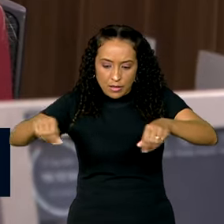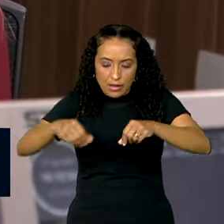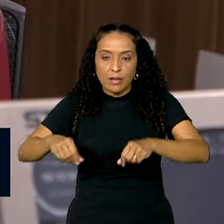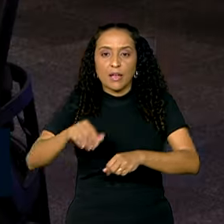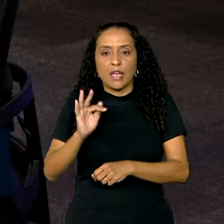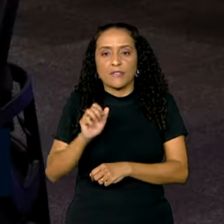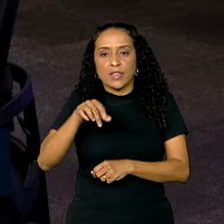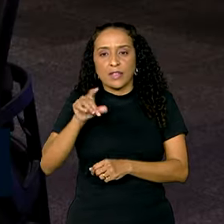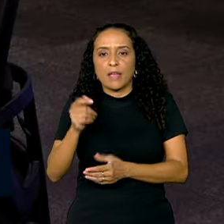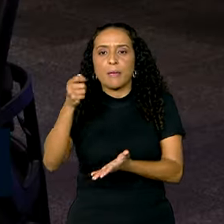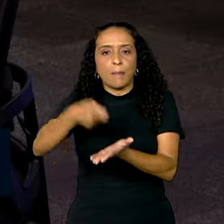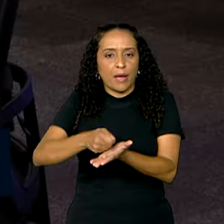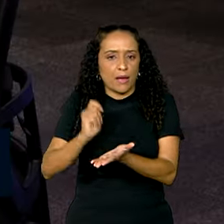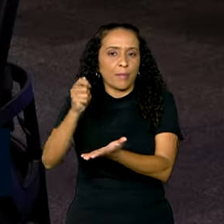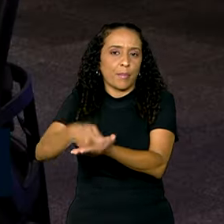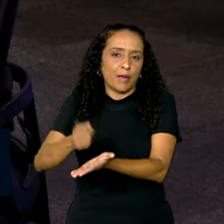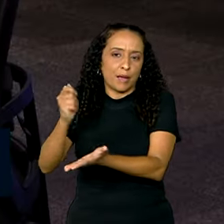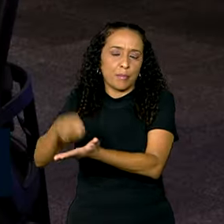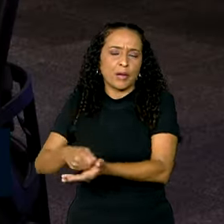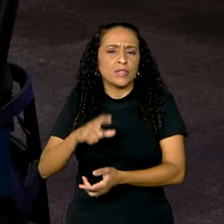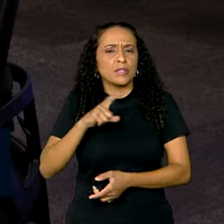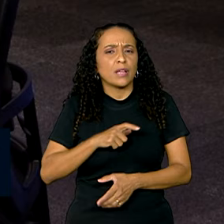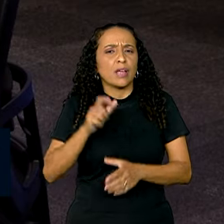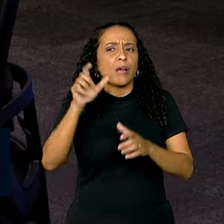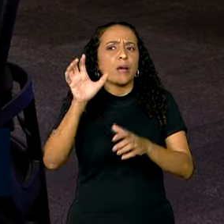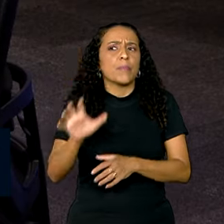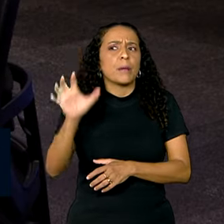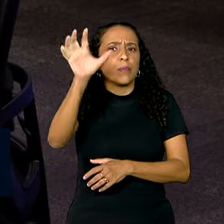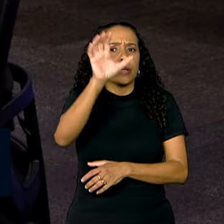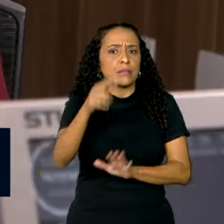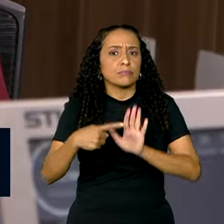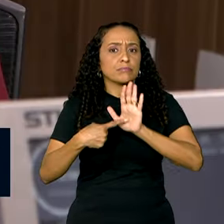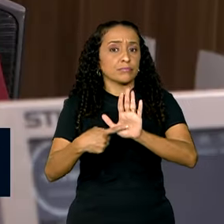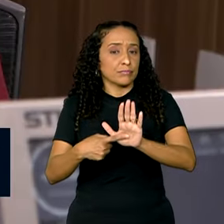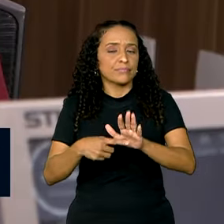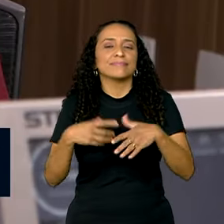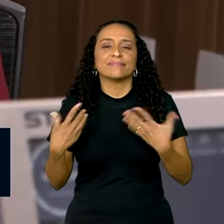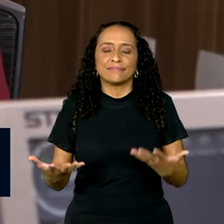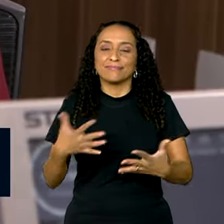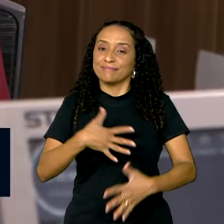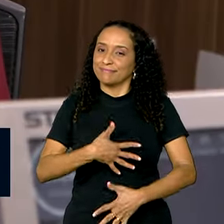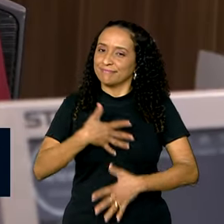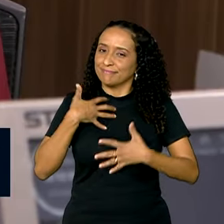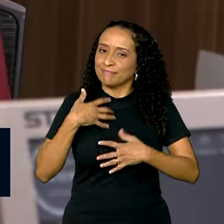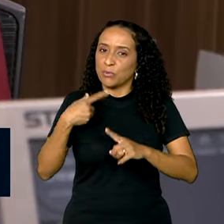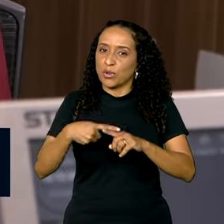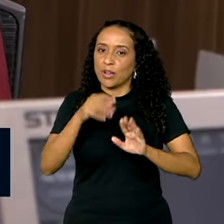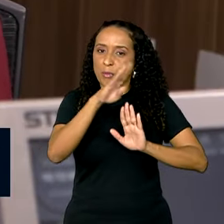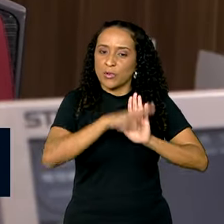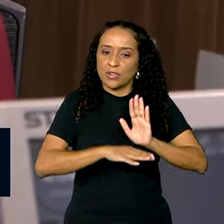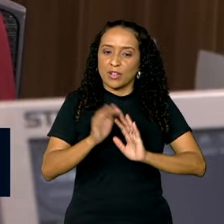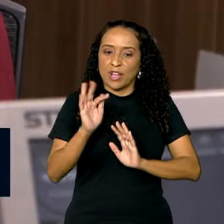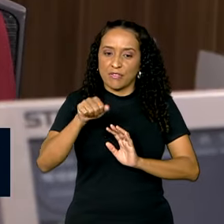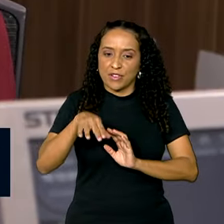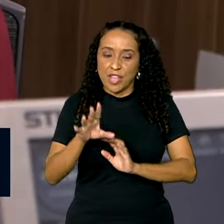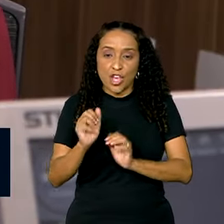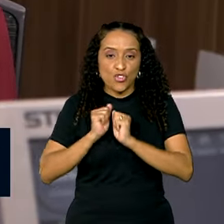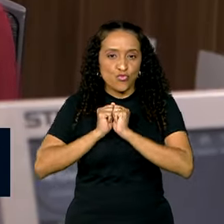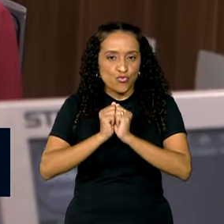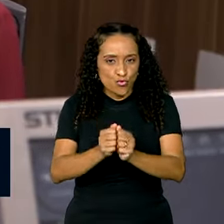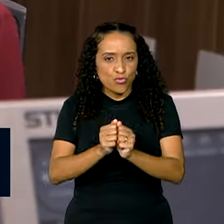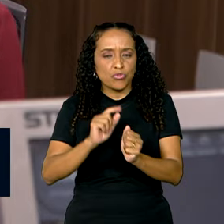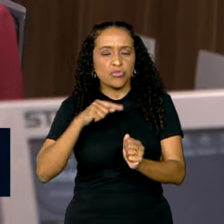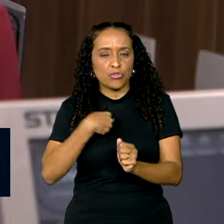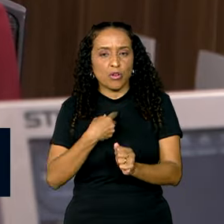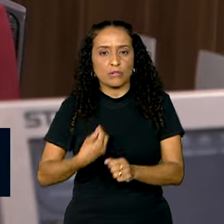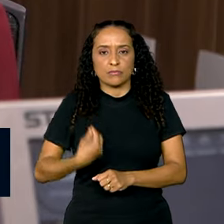pagando é isso e teve alguma região que se destacou nesse processo de retomada Pois é a gente se orgulha muito por conta do projeto fn1 chegando junto e